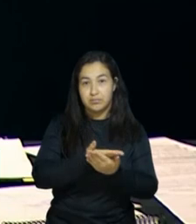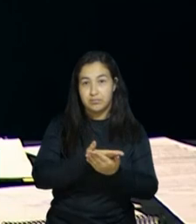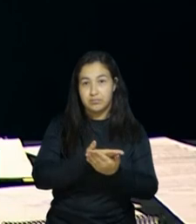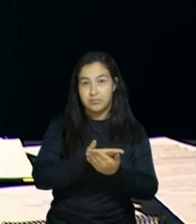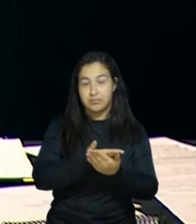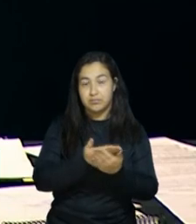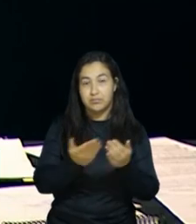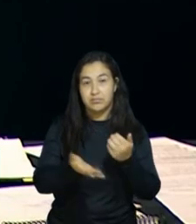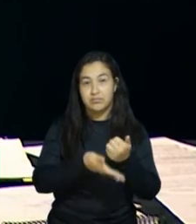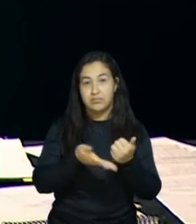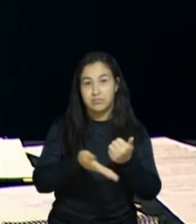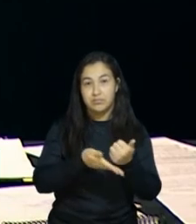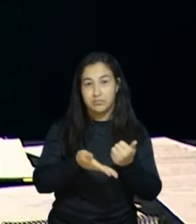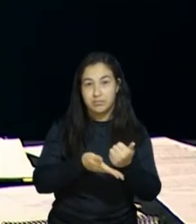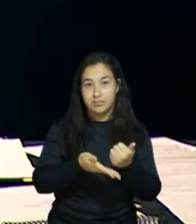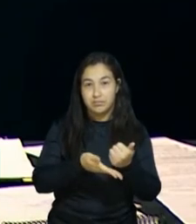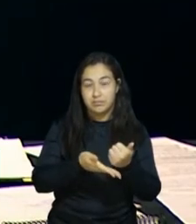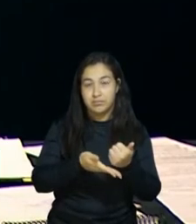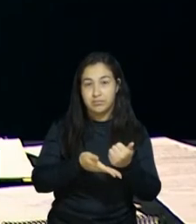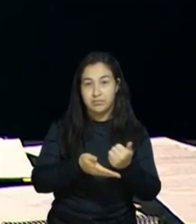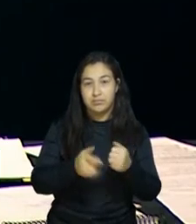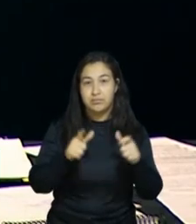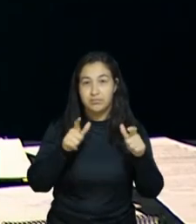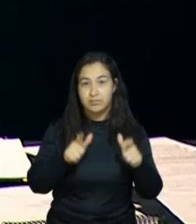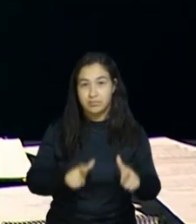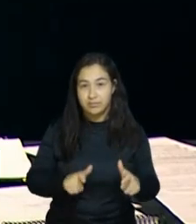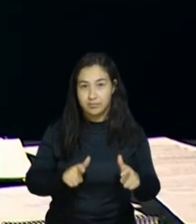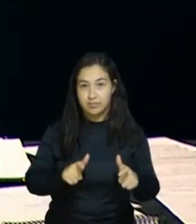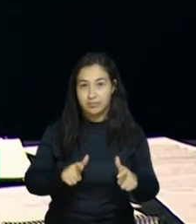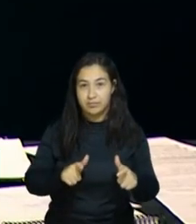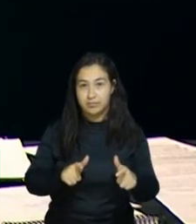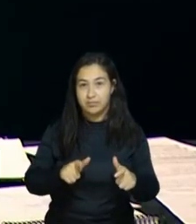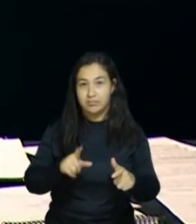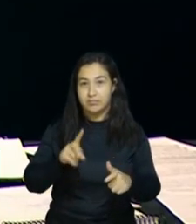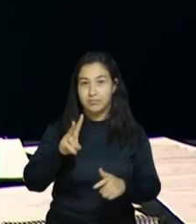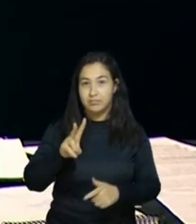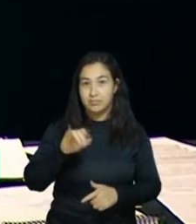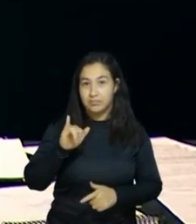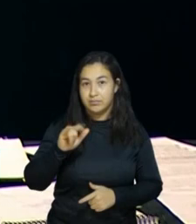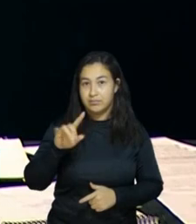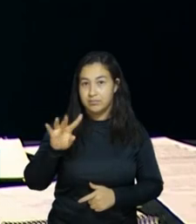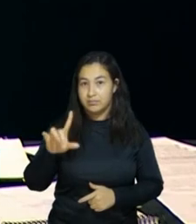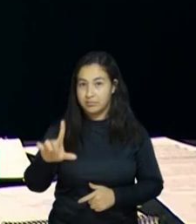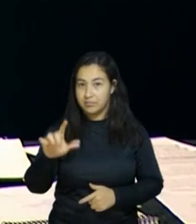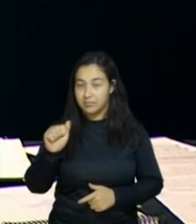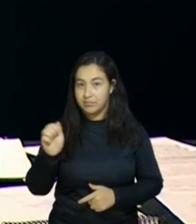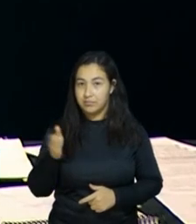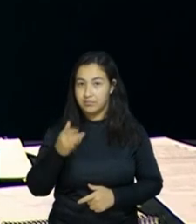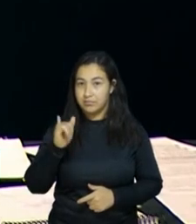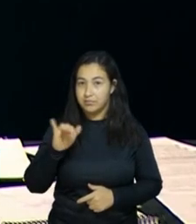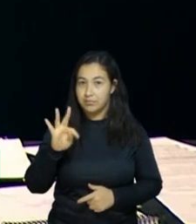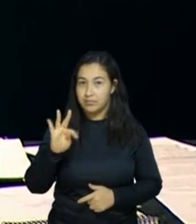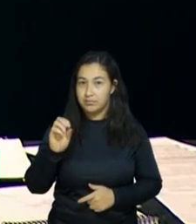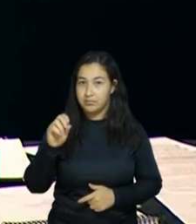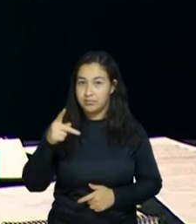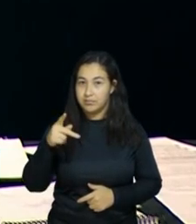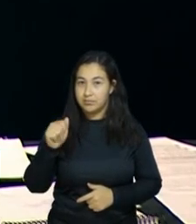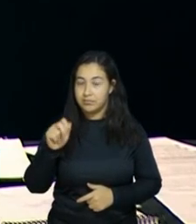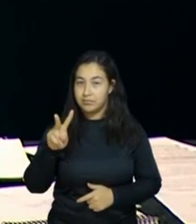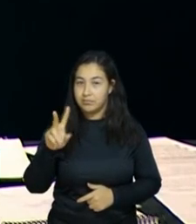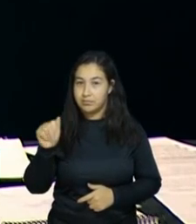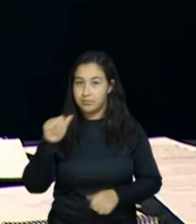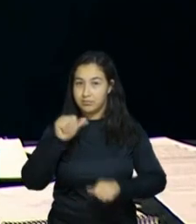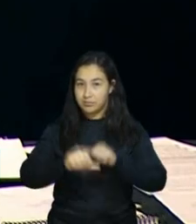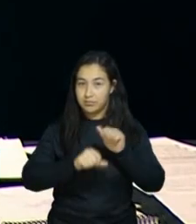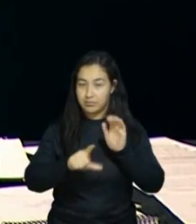Escola Básica Erwin Ratke, localizada no distrito de Vila Itoupava, município de Blumenau, e altera o anexo 1º da lei